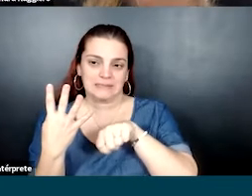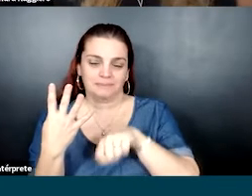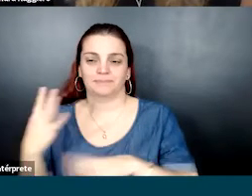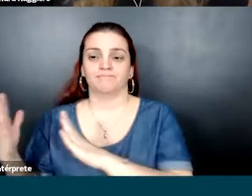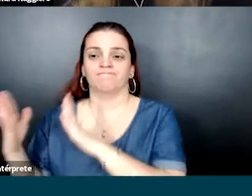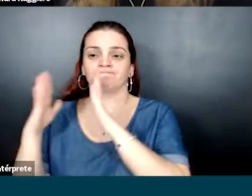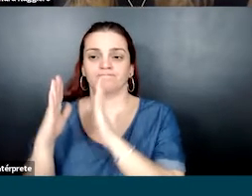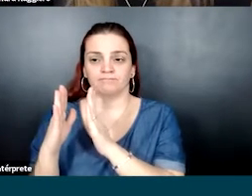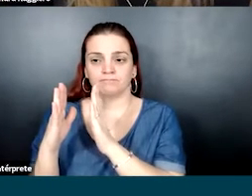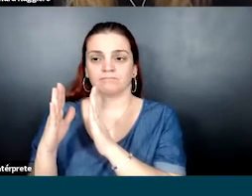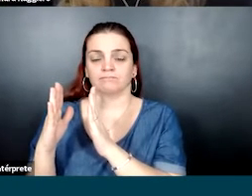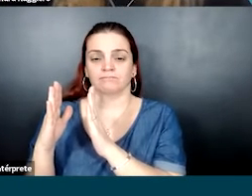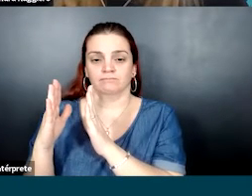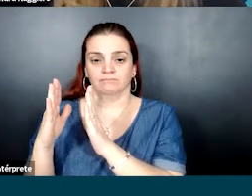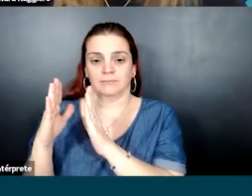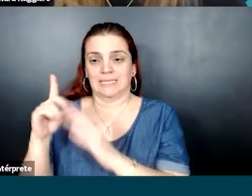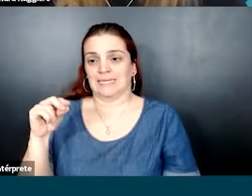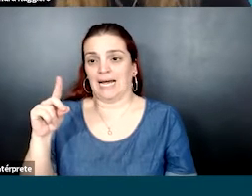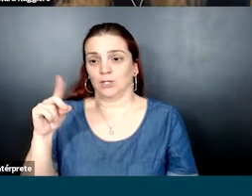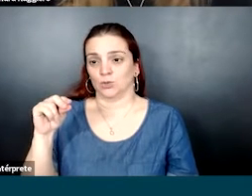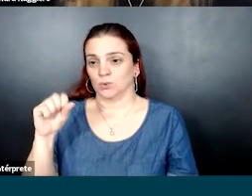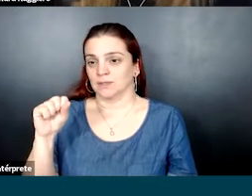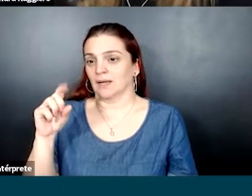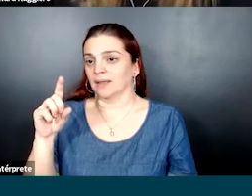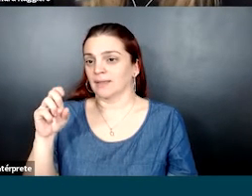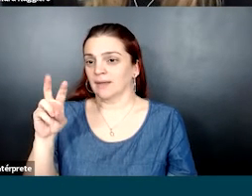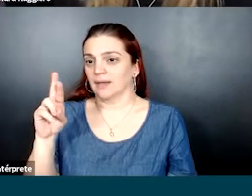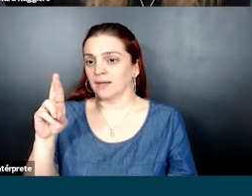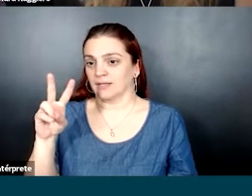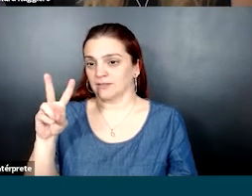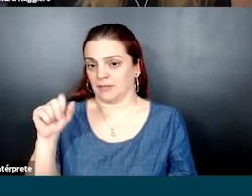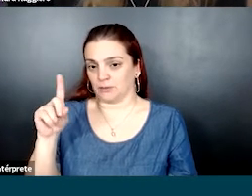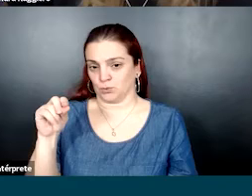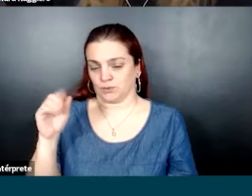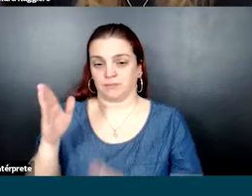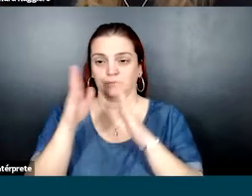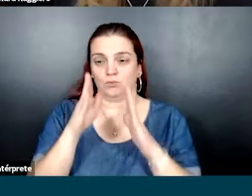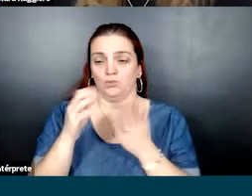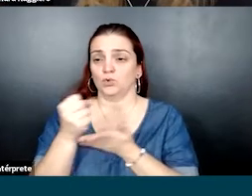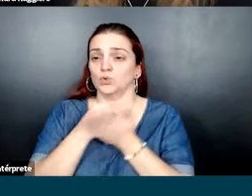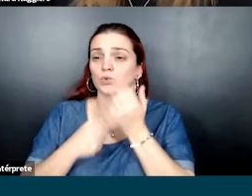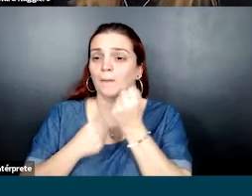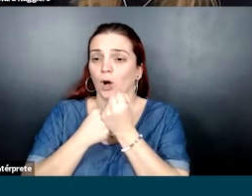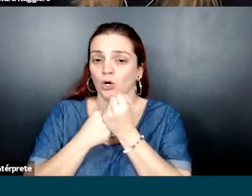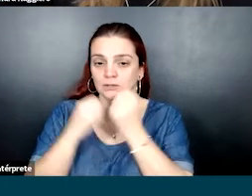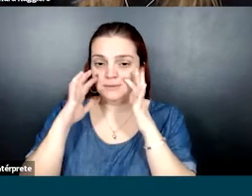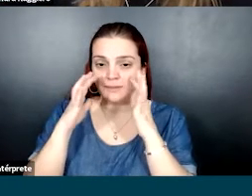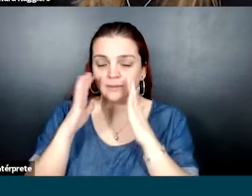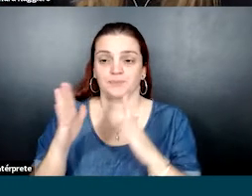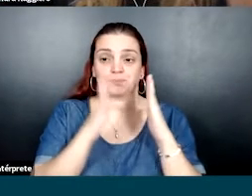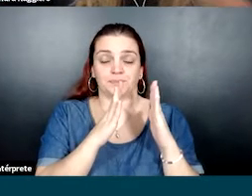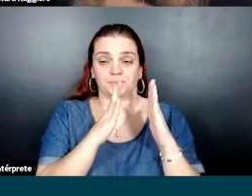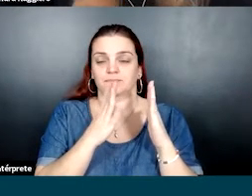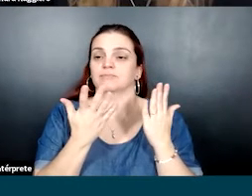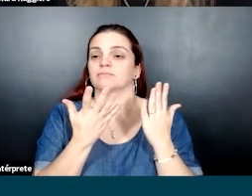deles. Então, as outras fases são dados derivados, suporte à decisão,